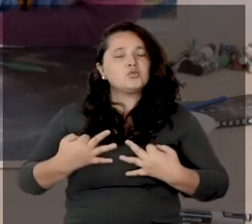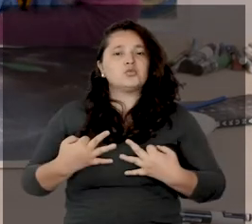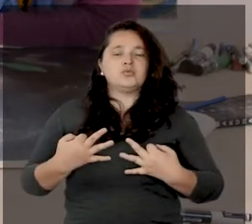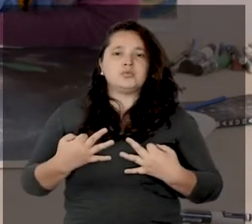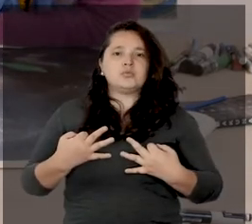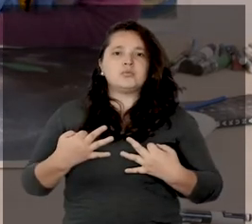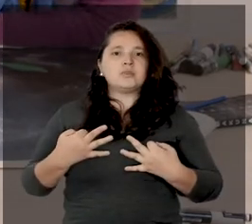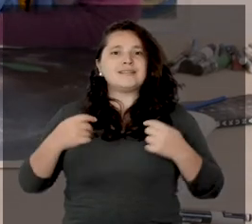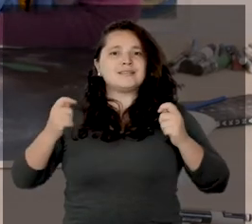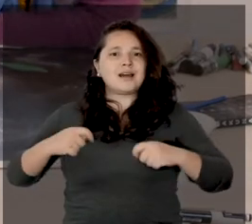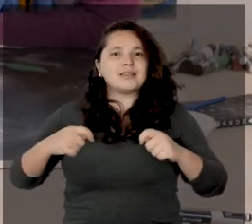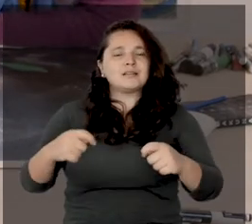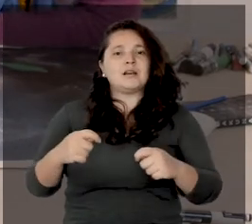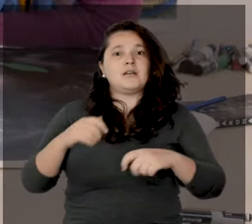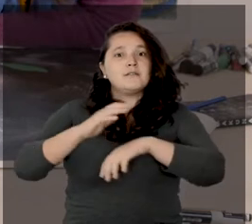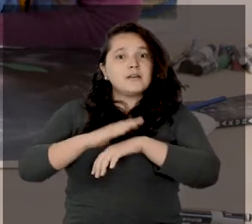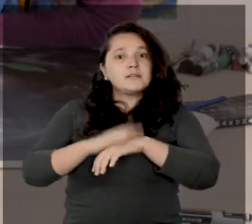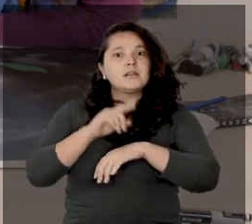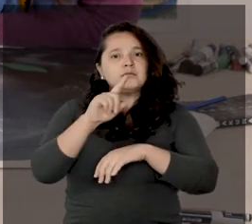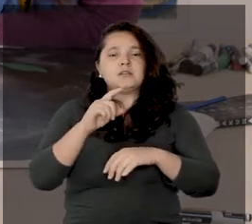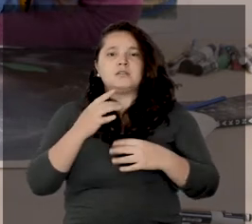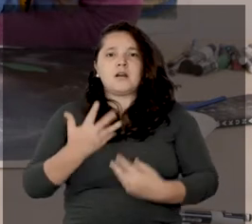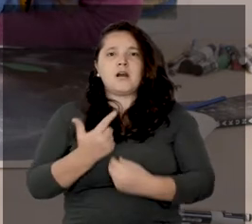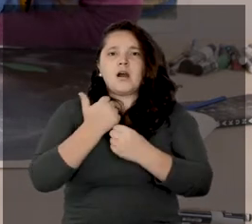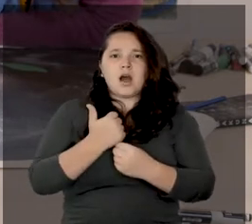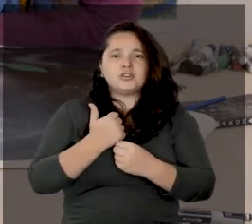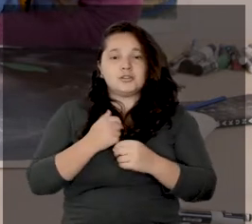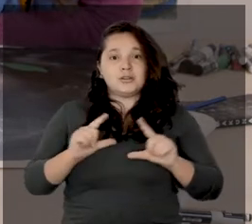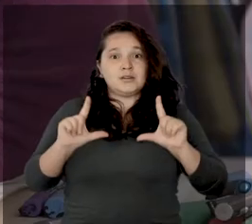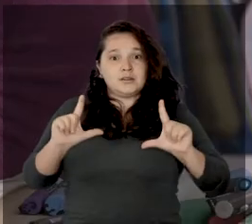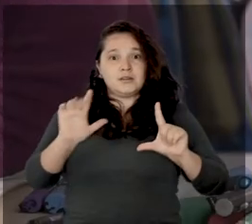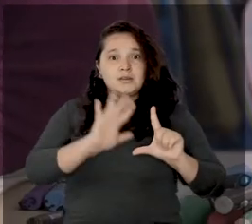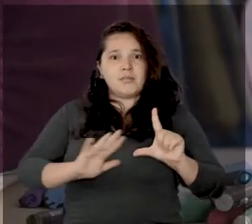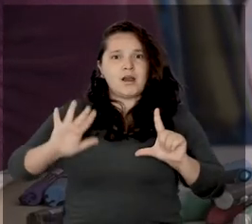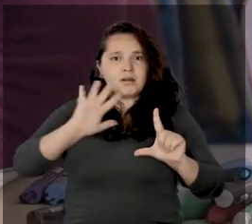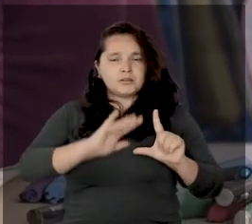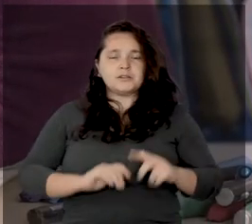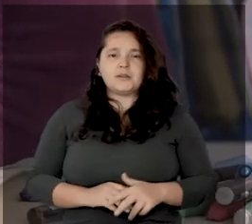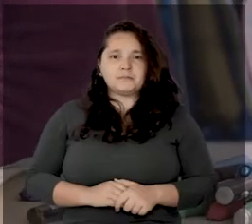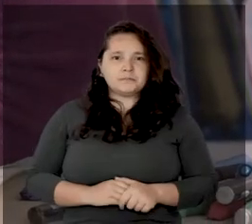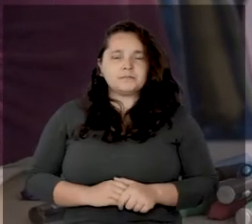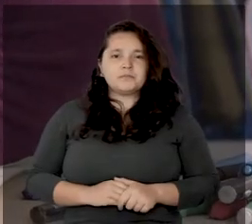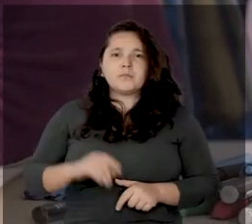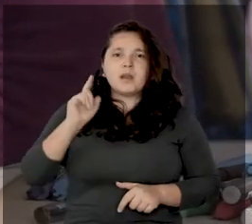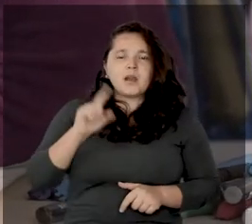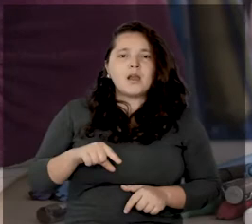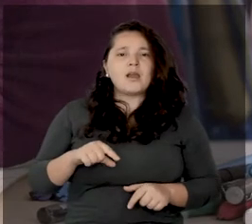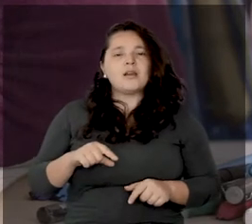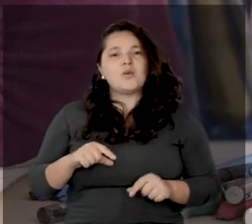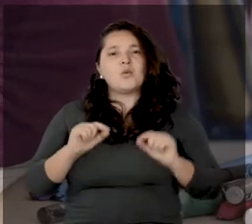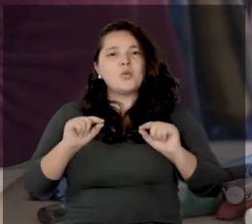justeza desses trabalhos, né, e dessas imagens, mundos, peles, né,